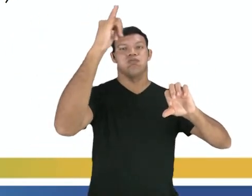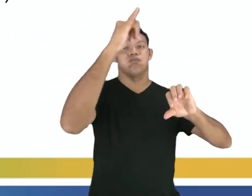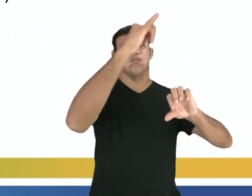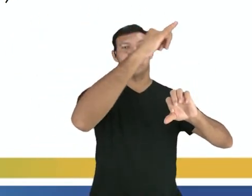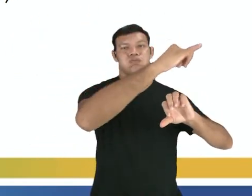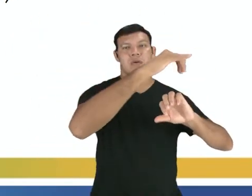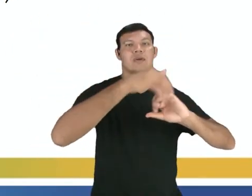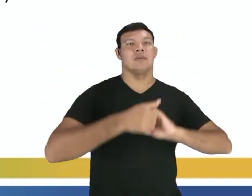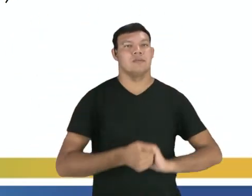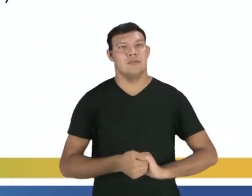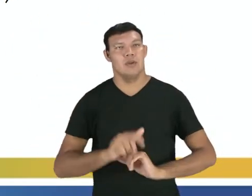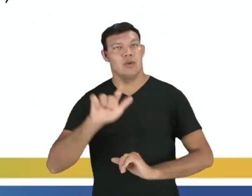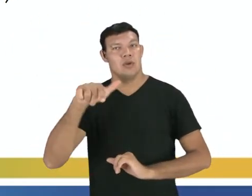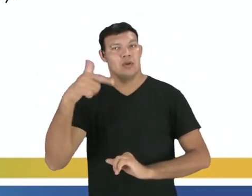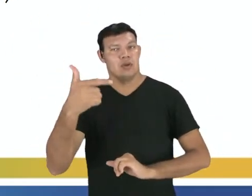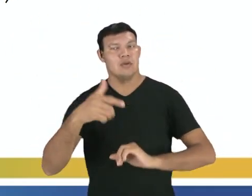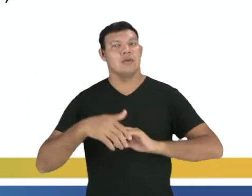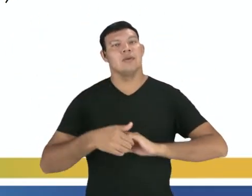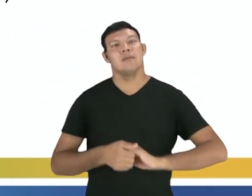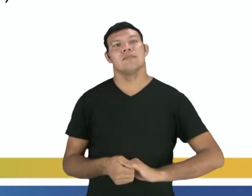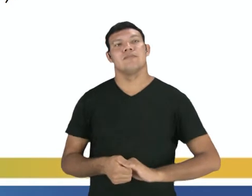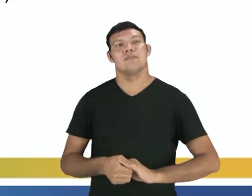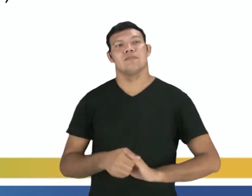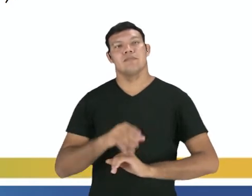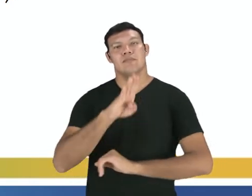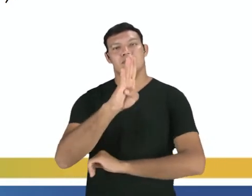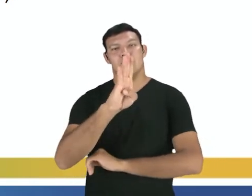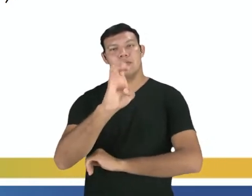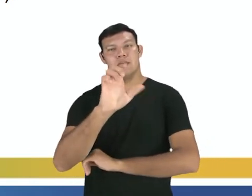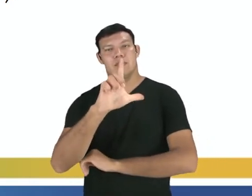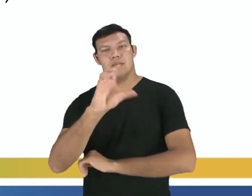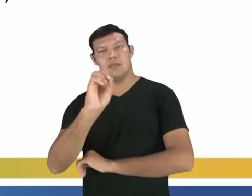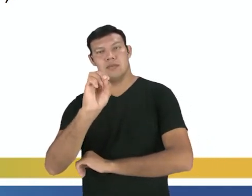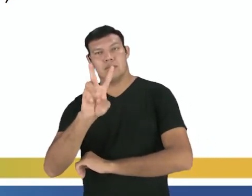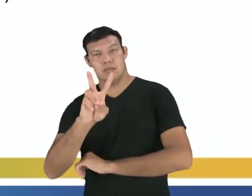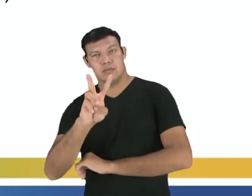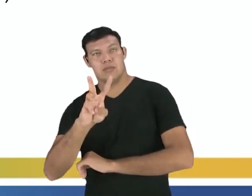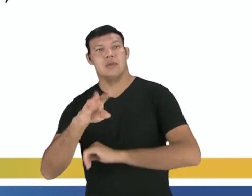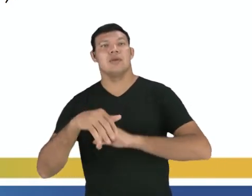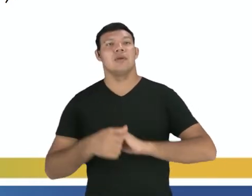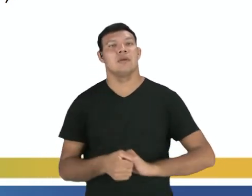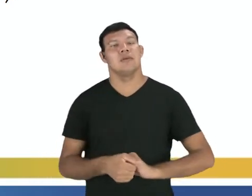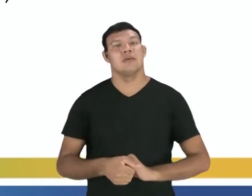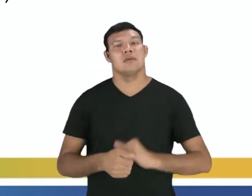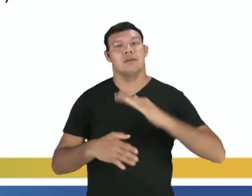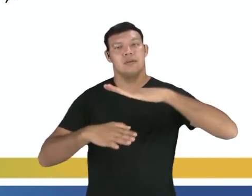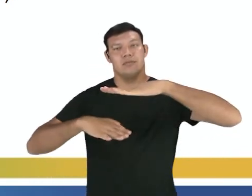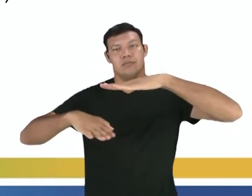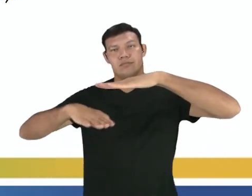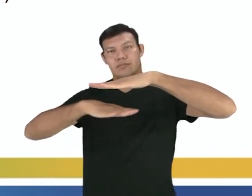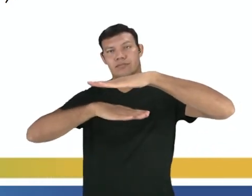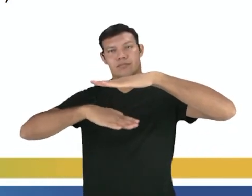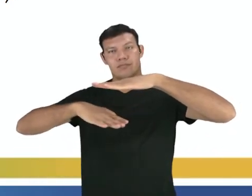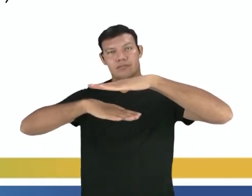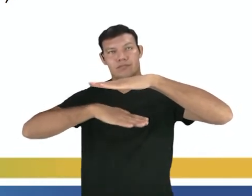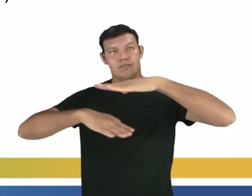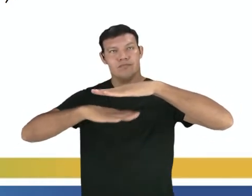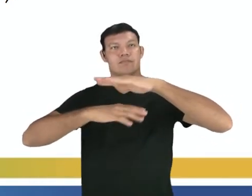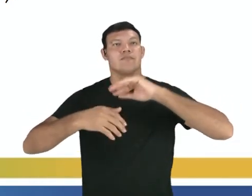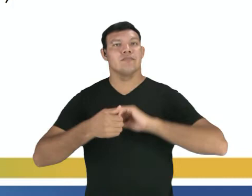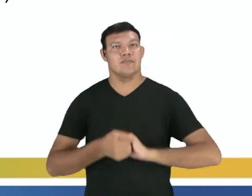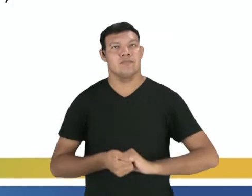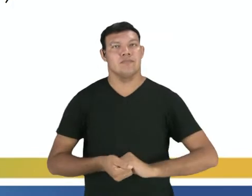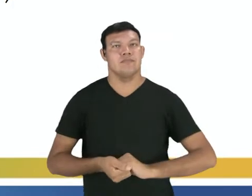a outra preposição é o Big lol significa abaixo de por exemplo